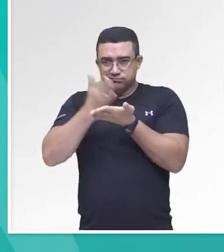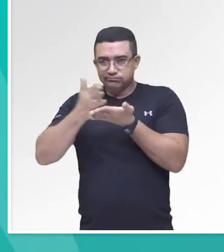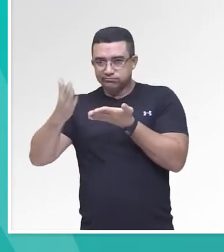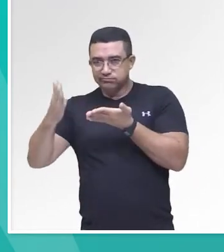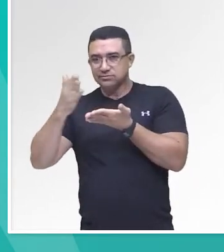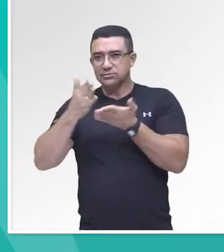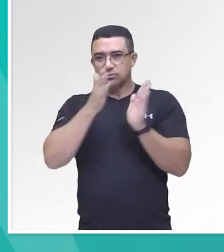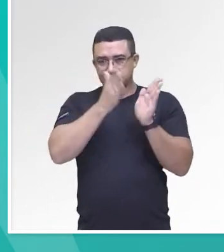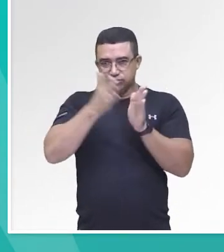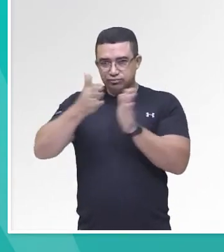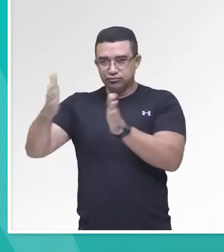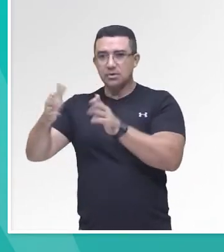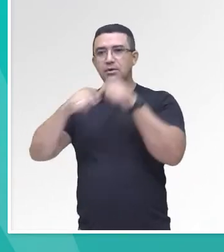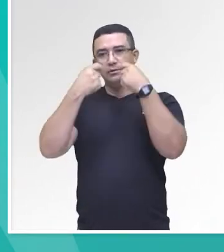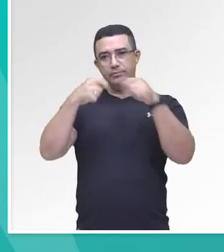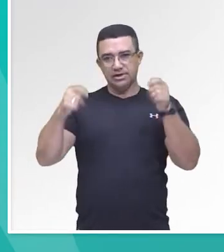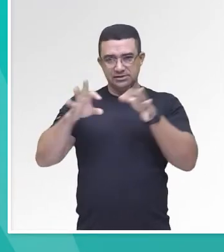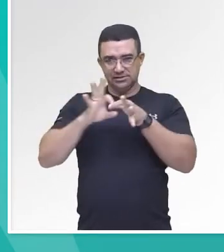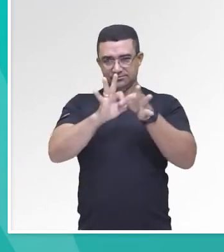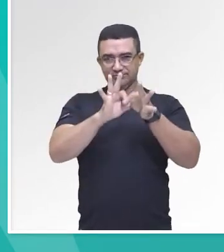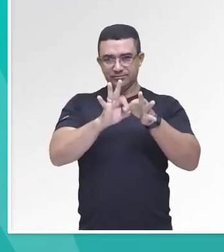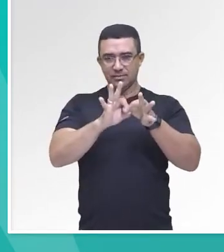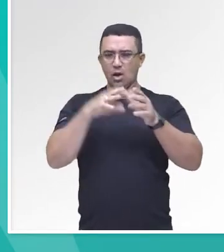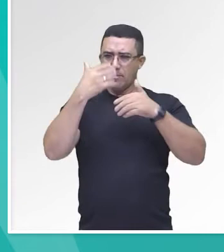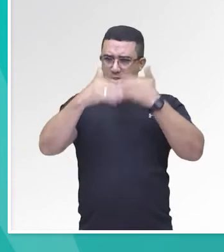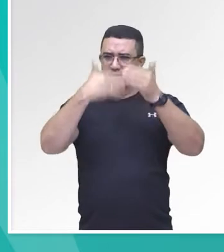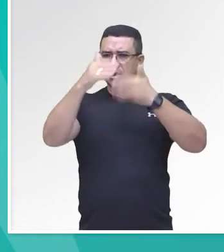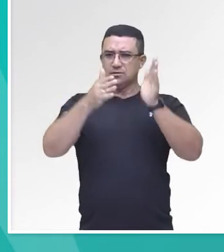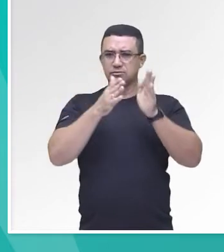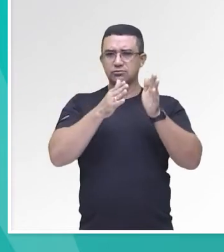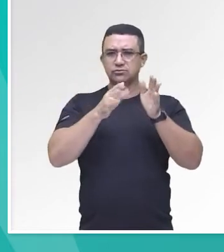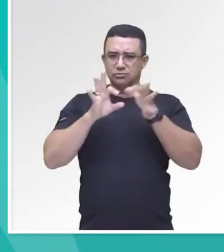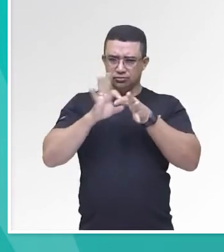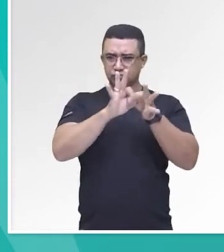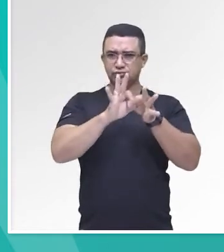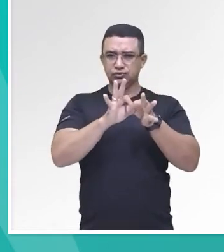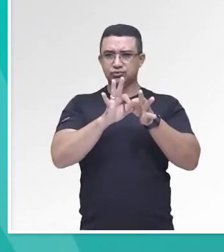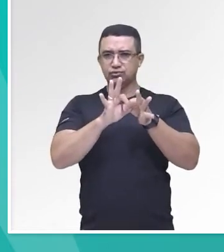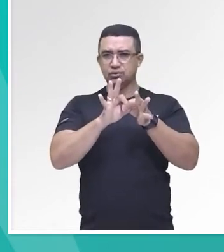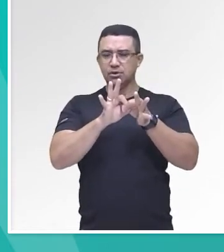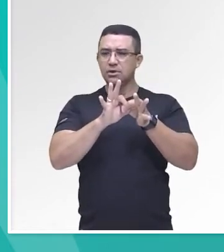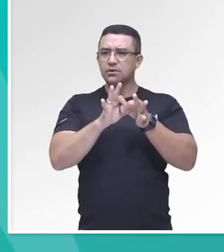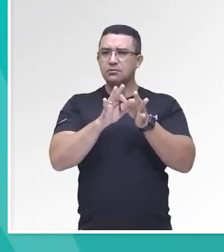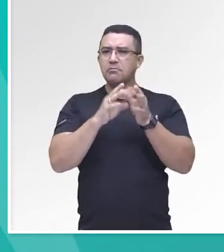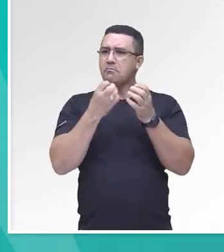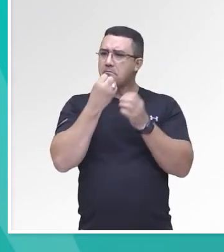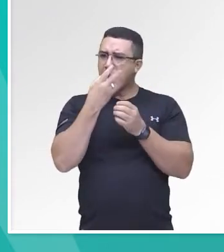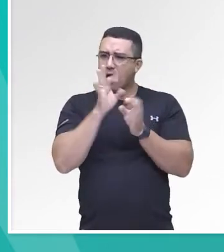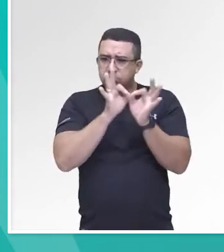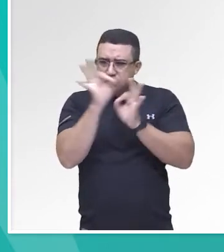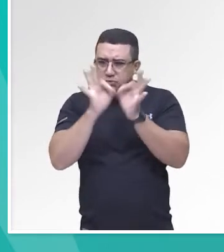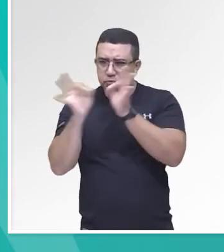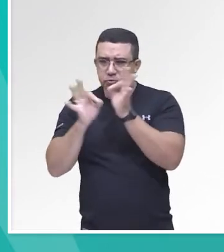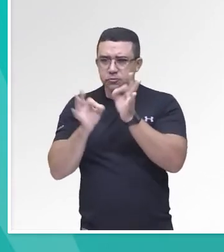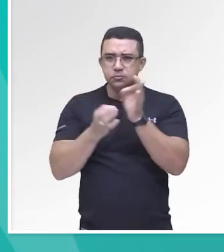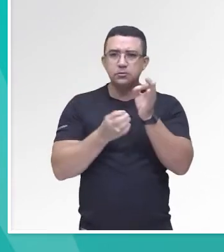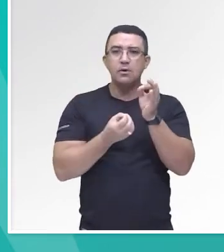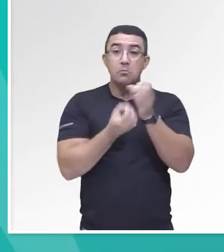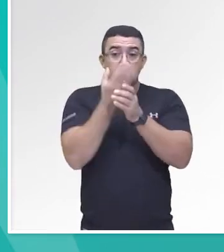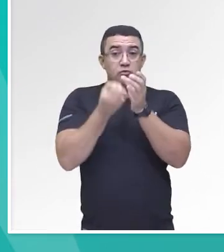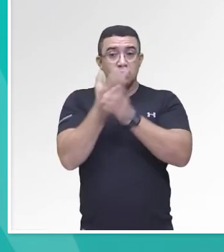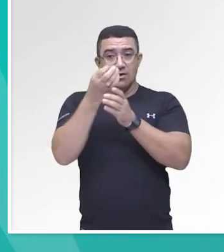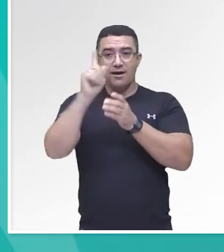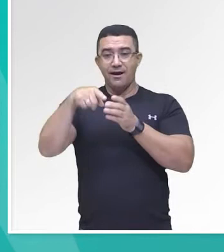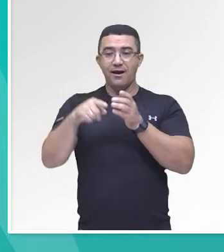se conectar. E esse processo de conexão harmônico e bem construído eu chamo de coesão e é o que está na nossa